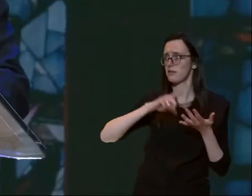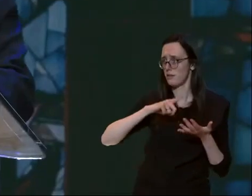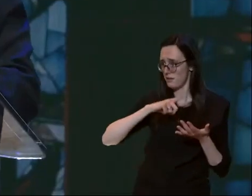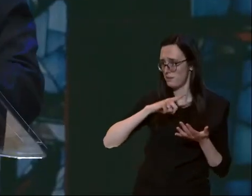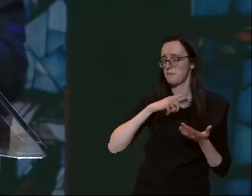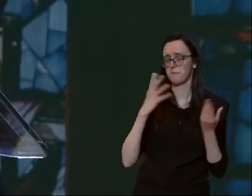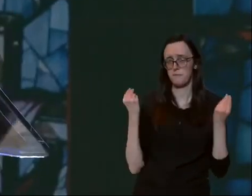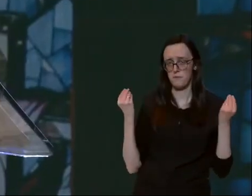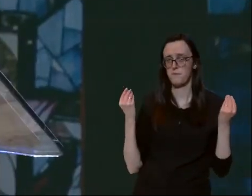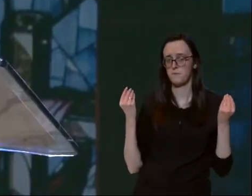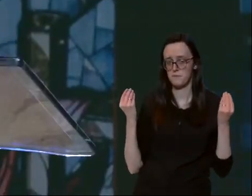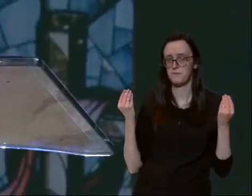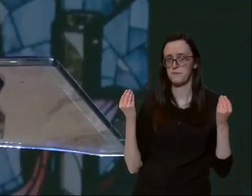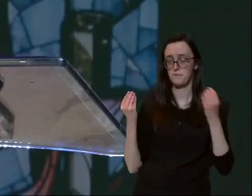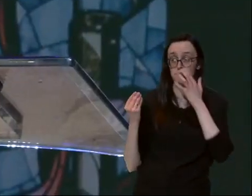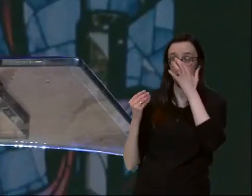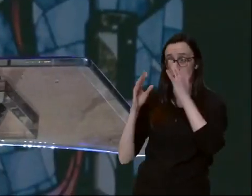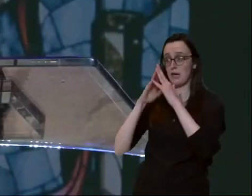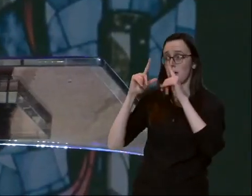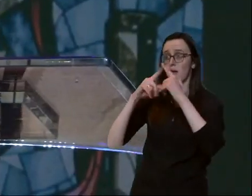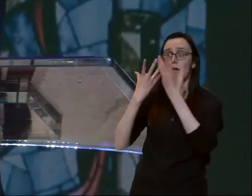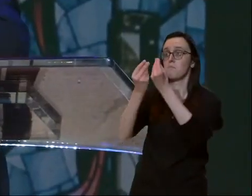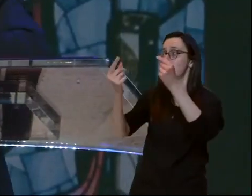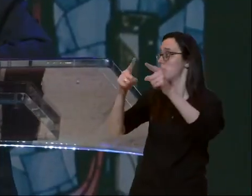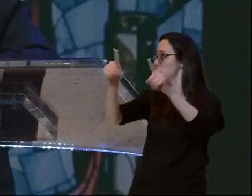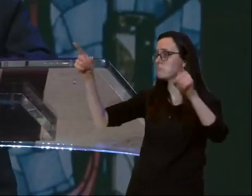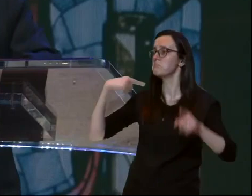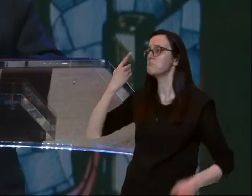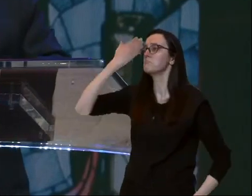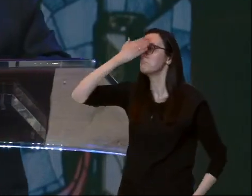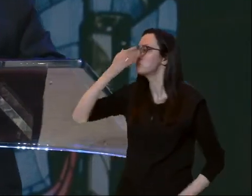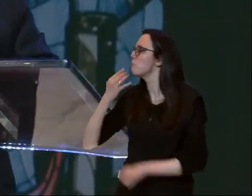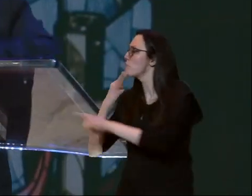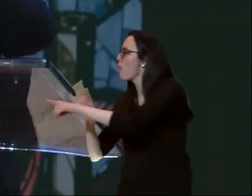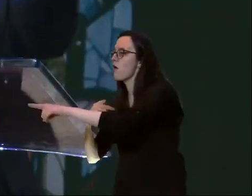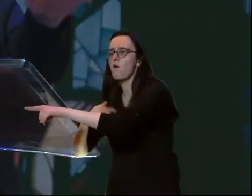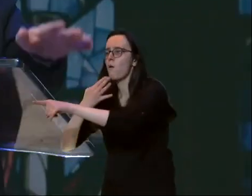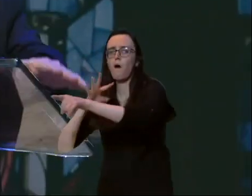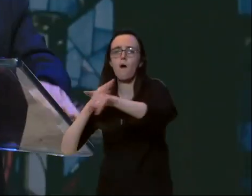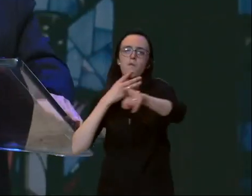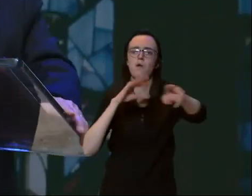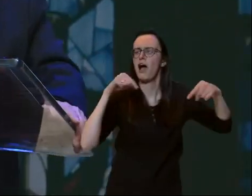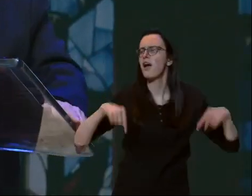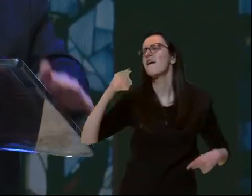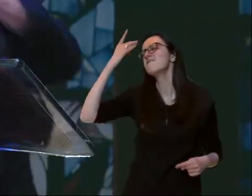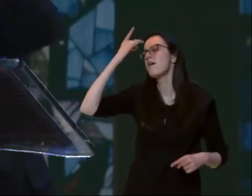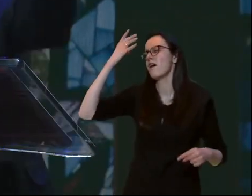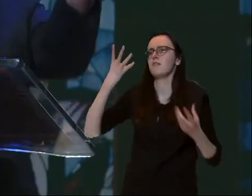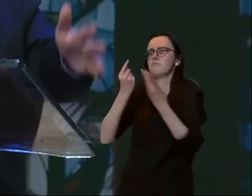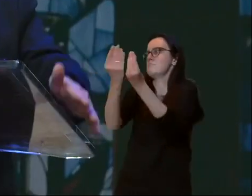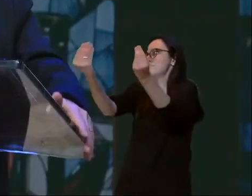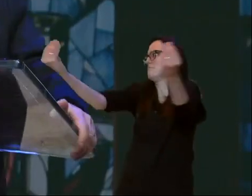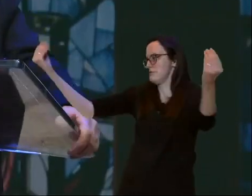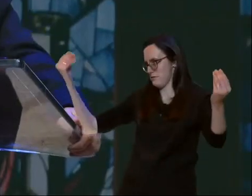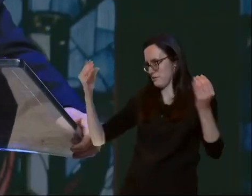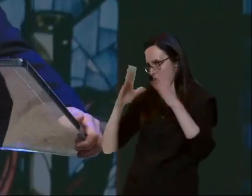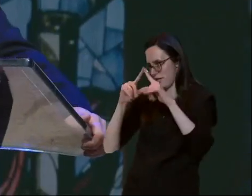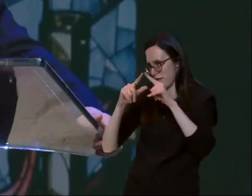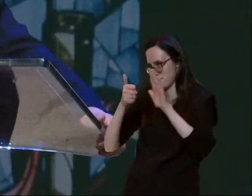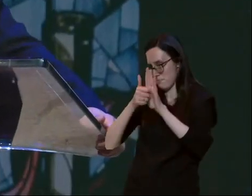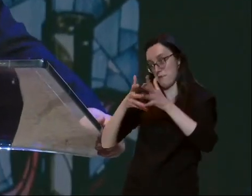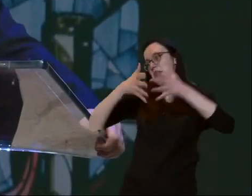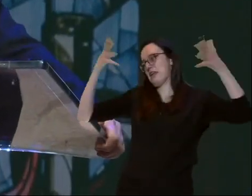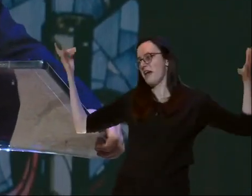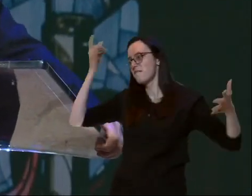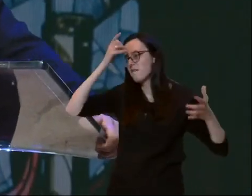Muitos. A igreja é grande, as pessoas se escondem. Aqui é fácil de se esconder por causa do tamanho da